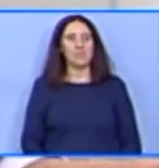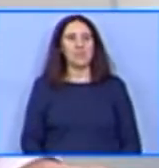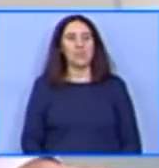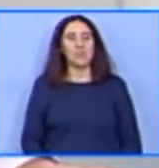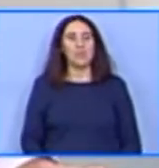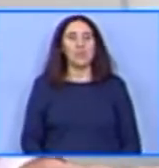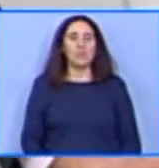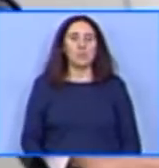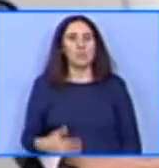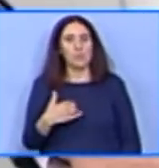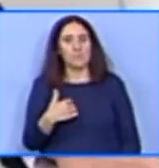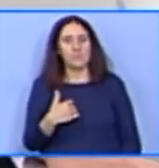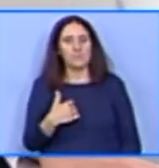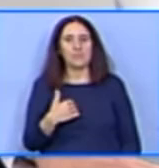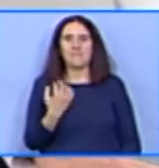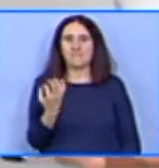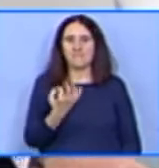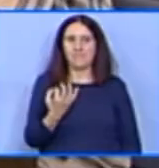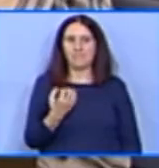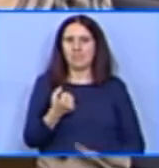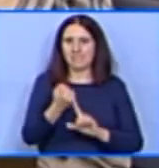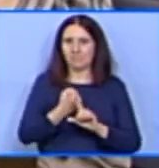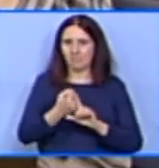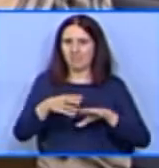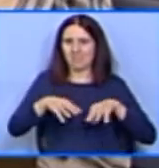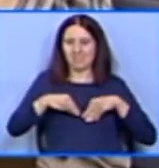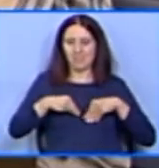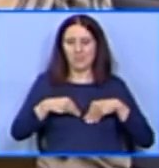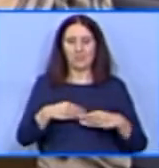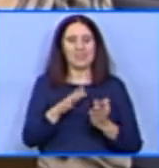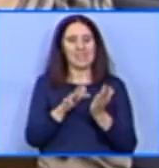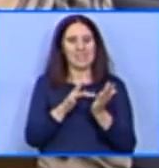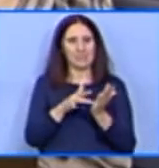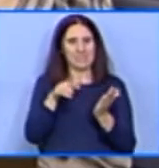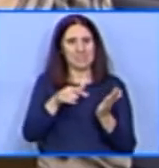Eu, embora aceitando o desafio de falar sobre o livro,